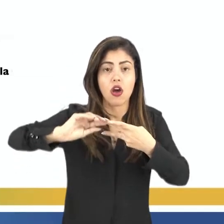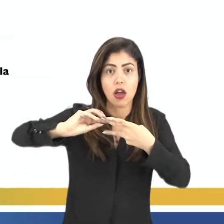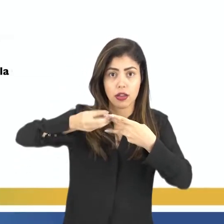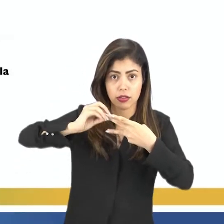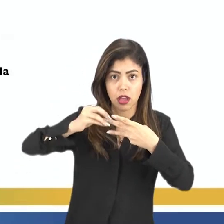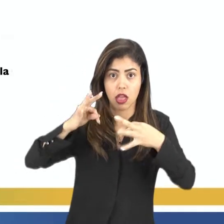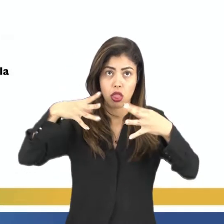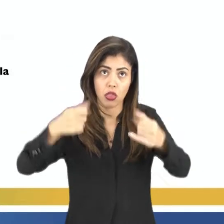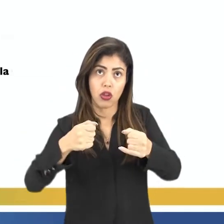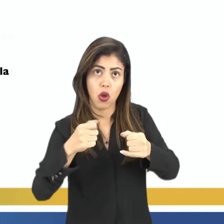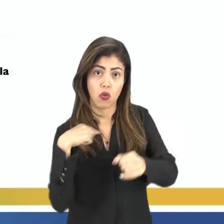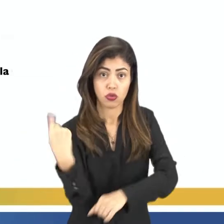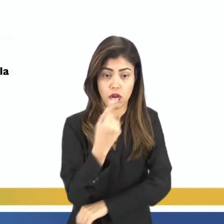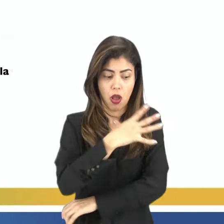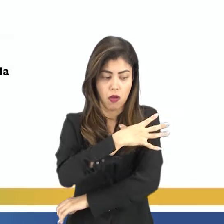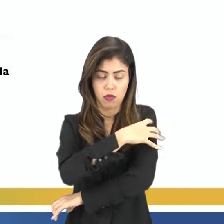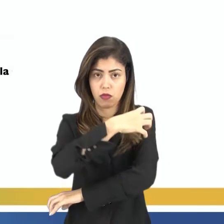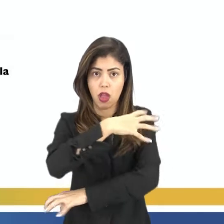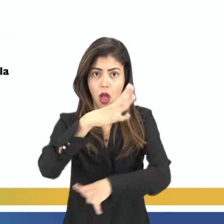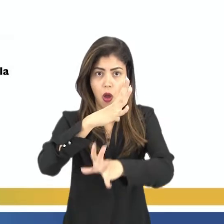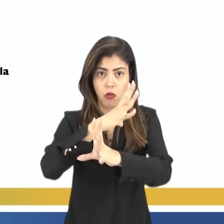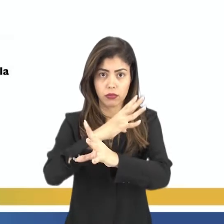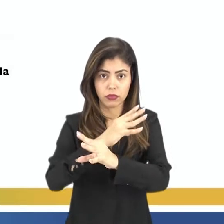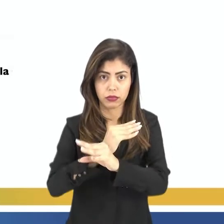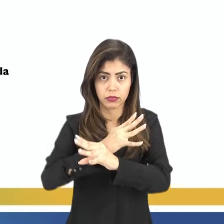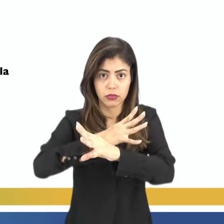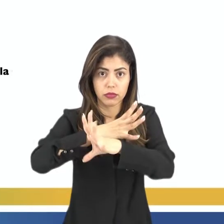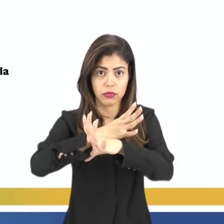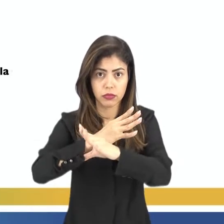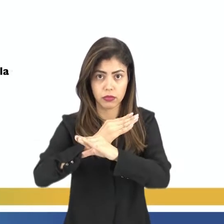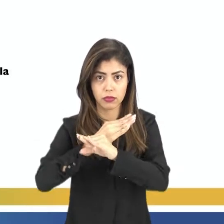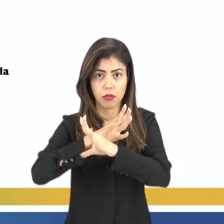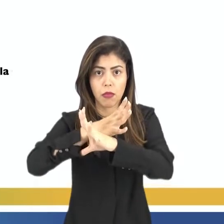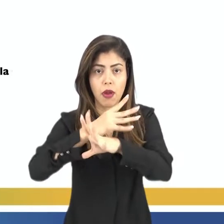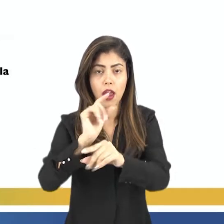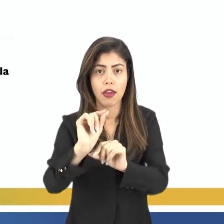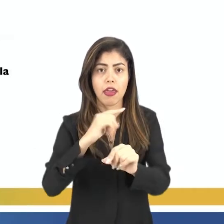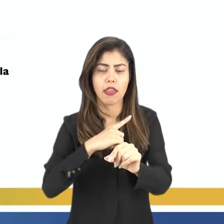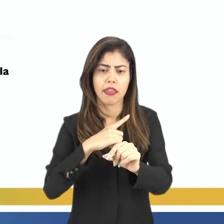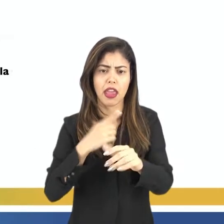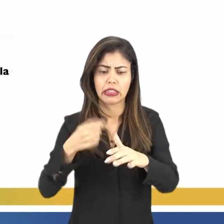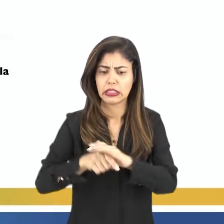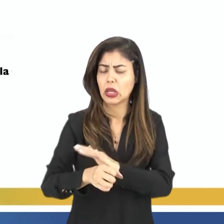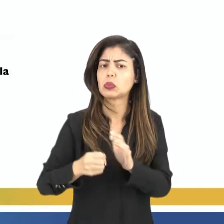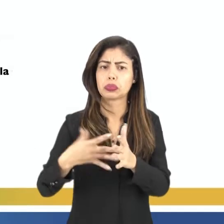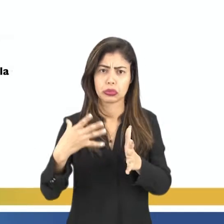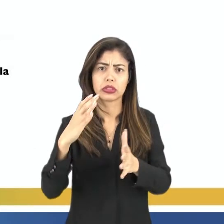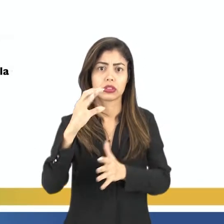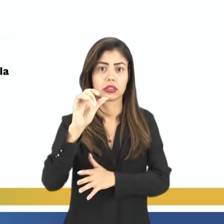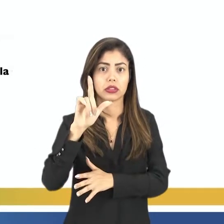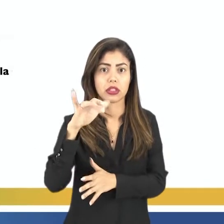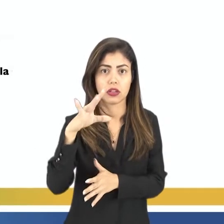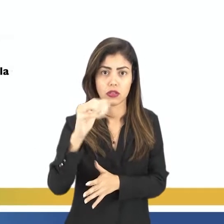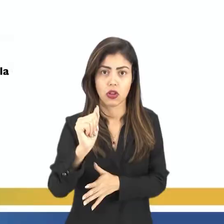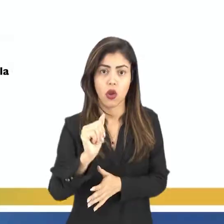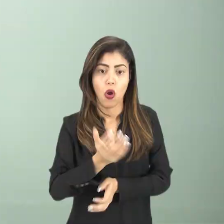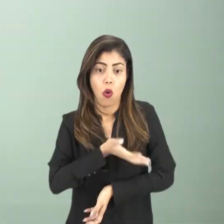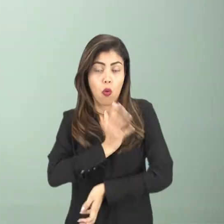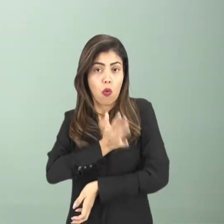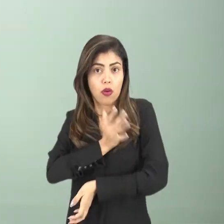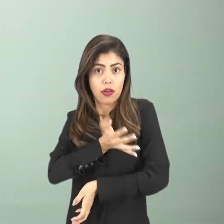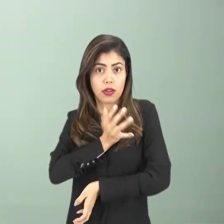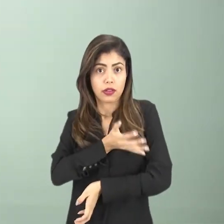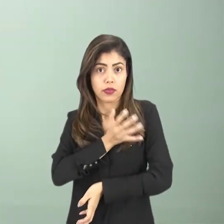os nossos músculos eles se contraem, certo? Graças à quantidade de cálcio que existe nesses músculos. O nosso coração, que possui